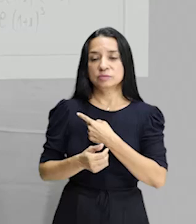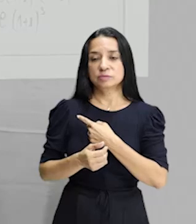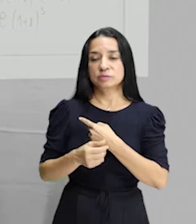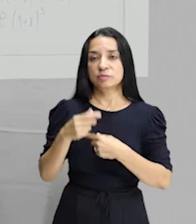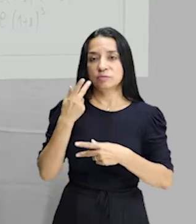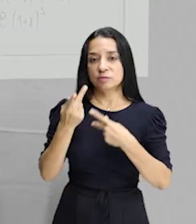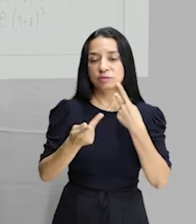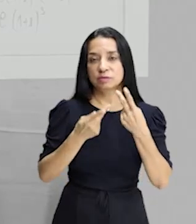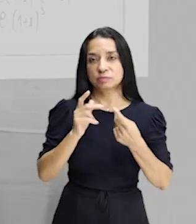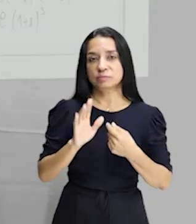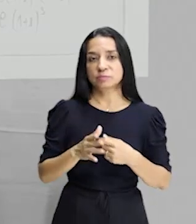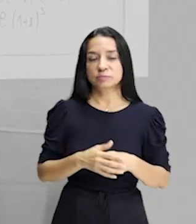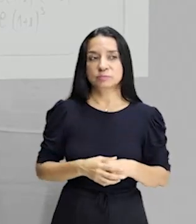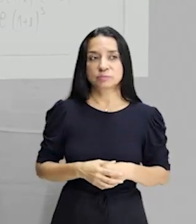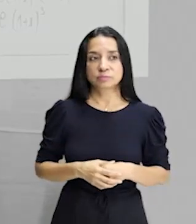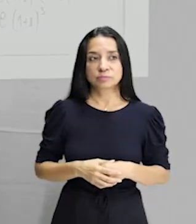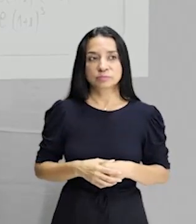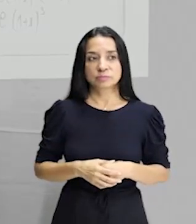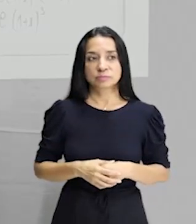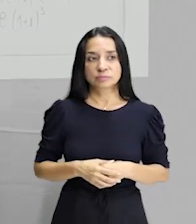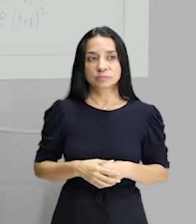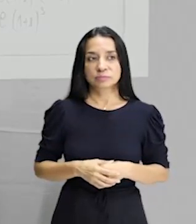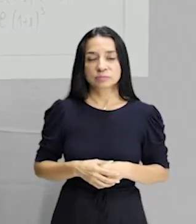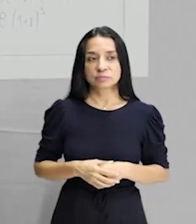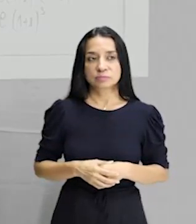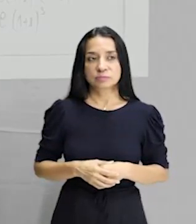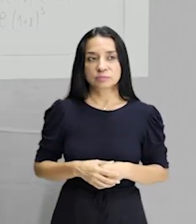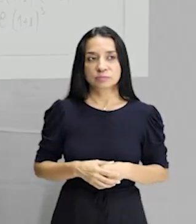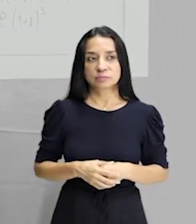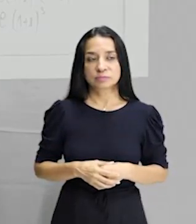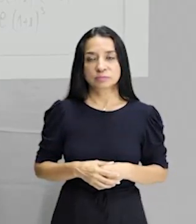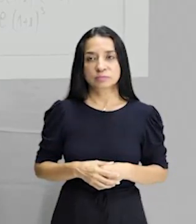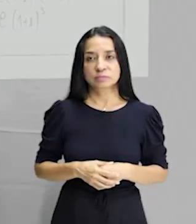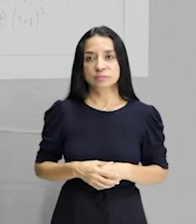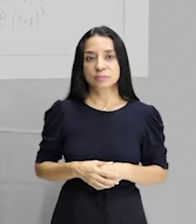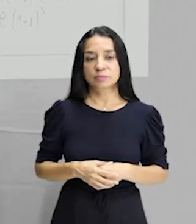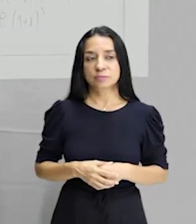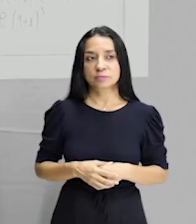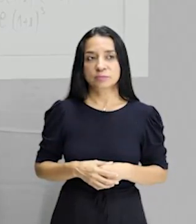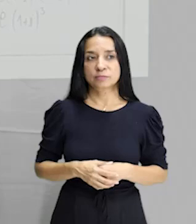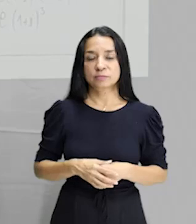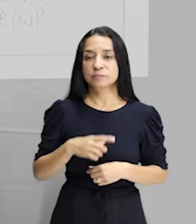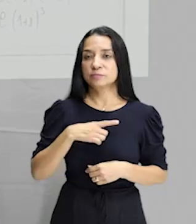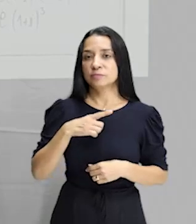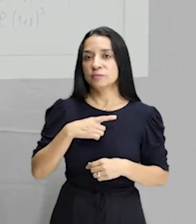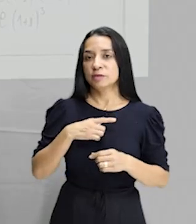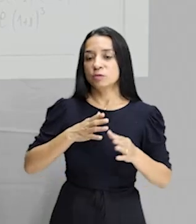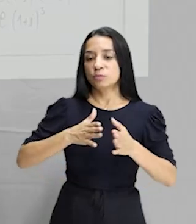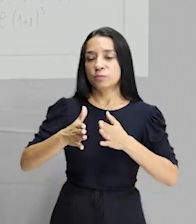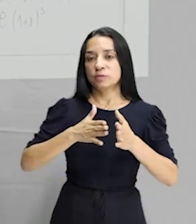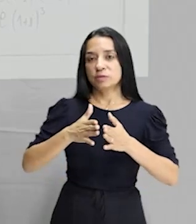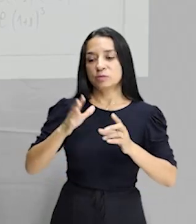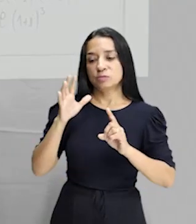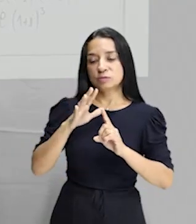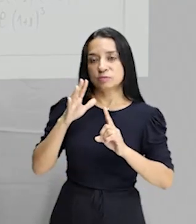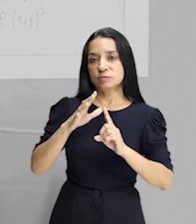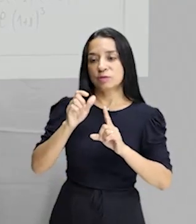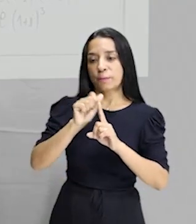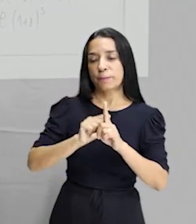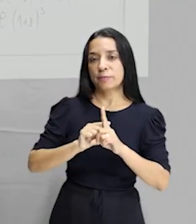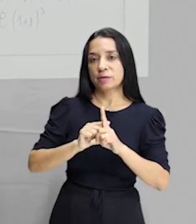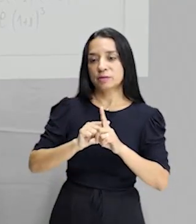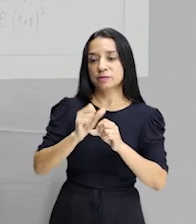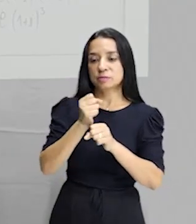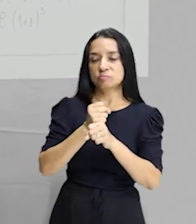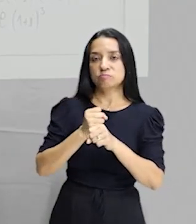falamos dele aqui taxa de juros que vem acompanhado do período que ele incide ao mês ao ano